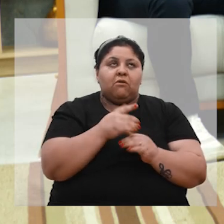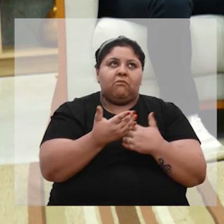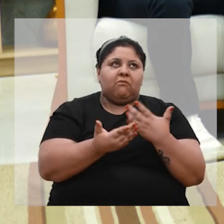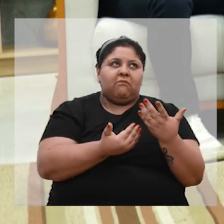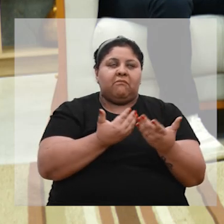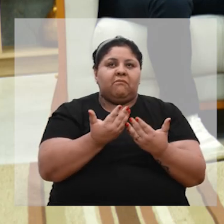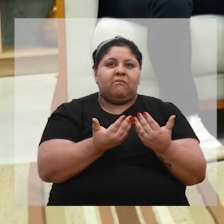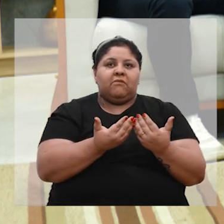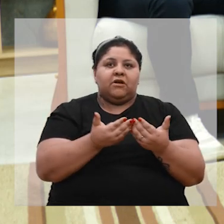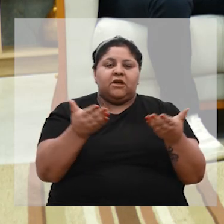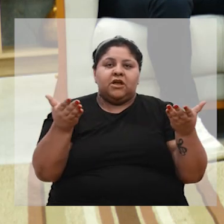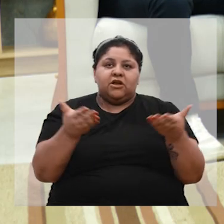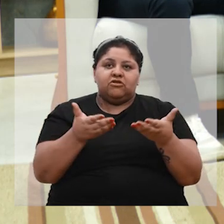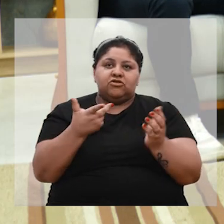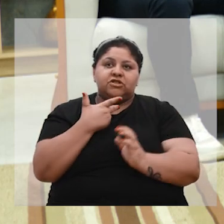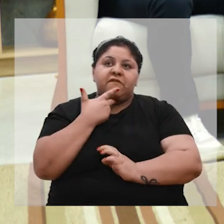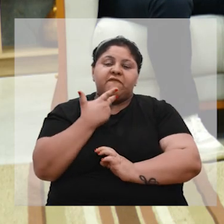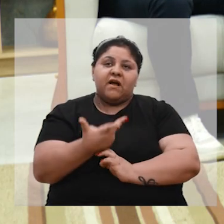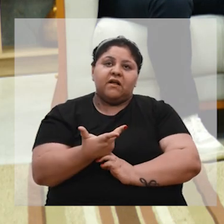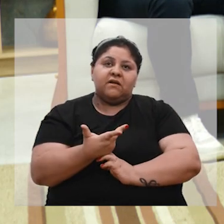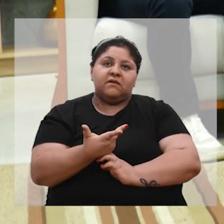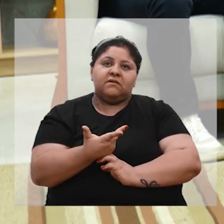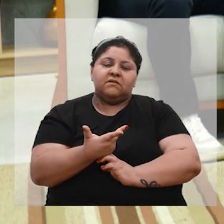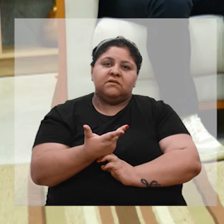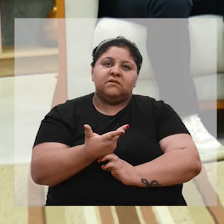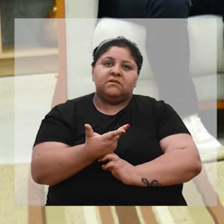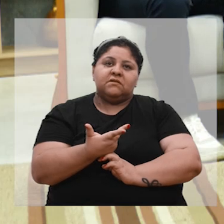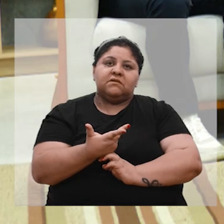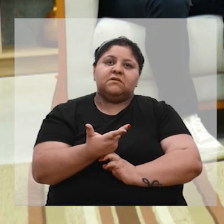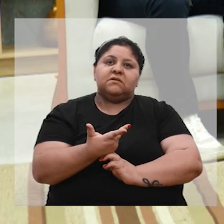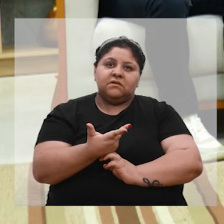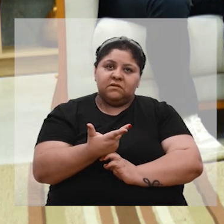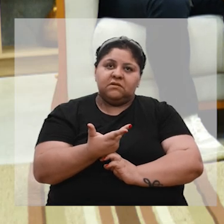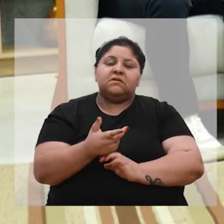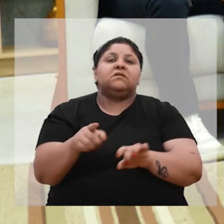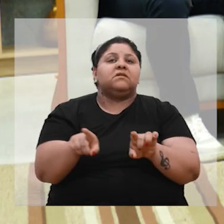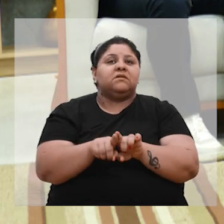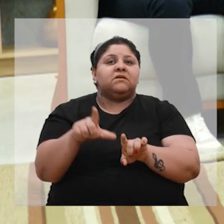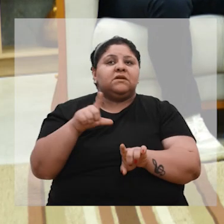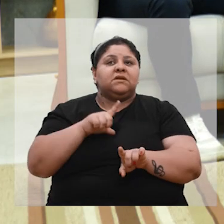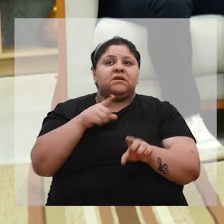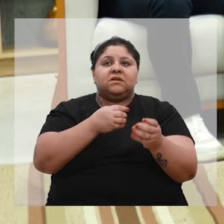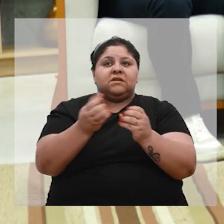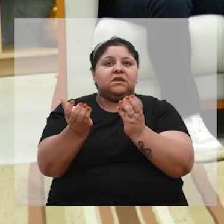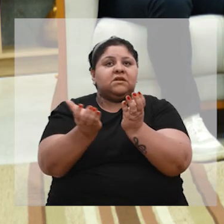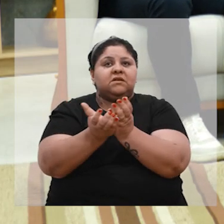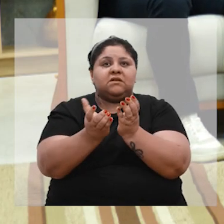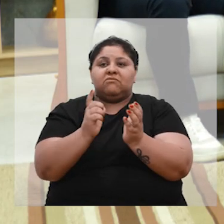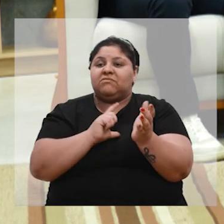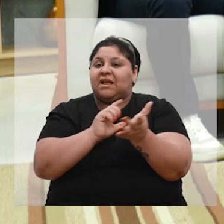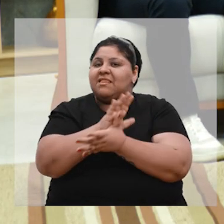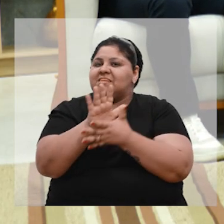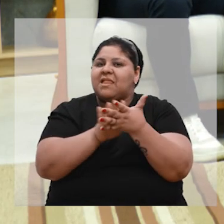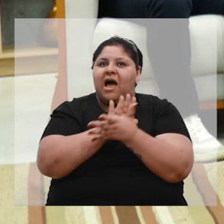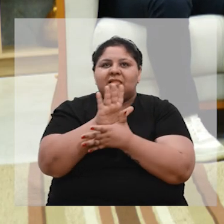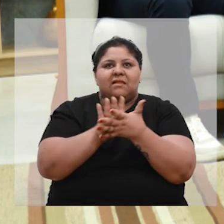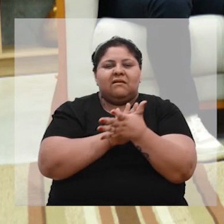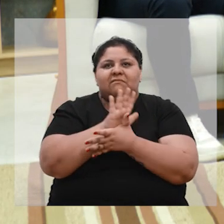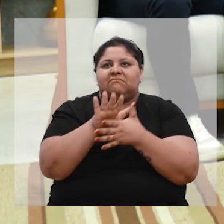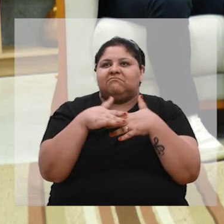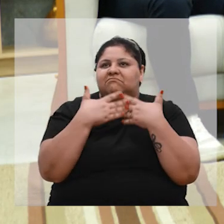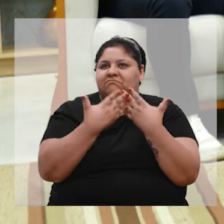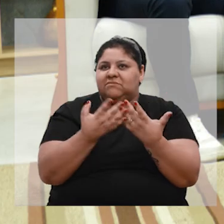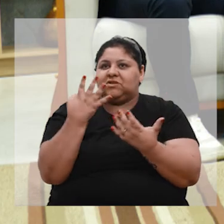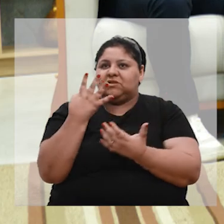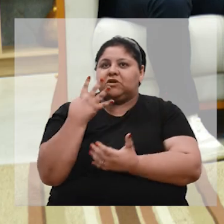é, mas eu já conto como... Mas é evidente que sim. Tem muitas escolas que não tem nenhuma. Não tem.